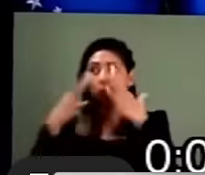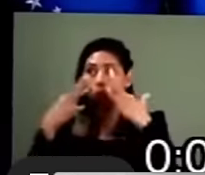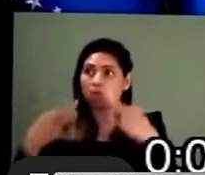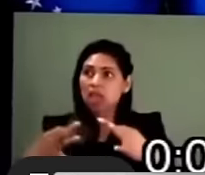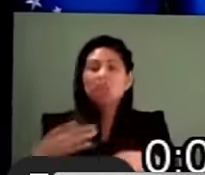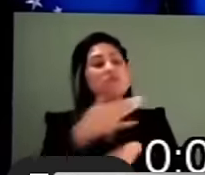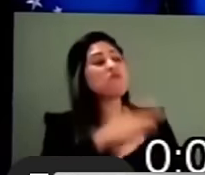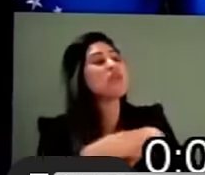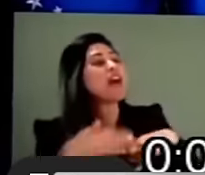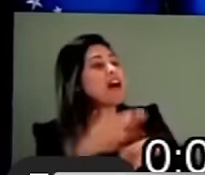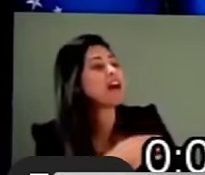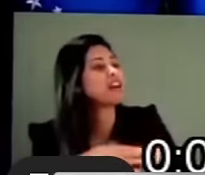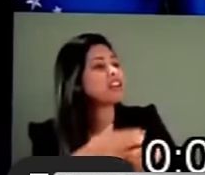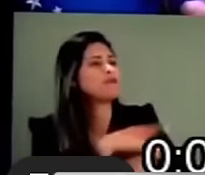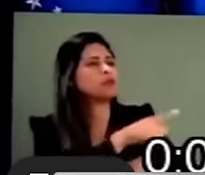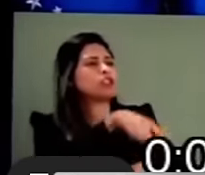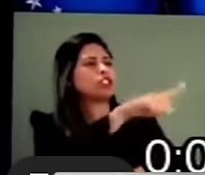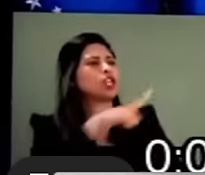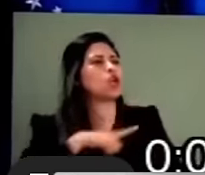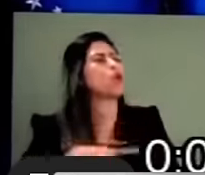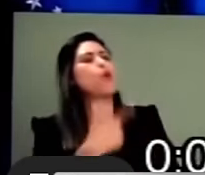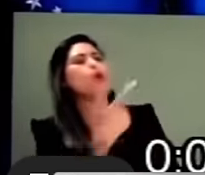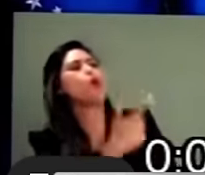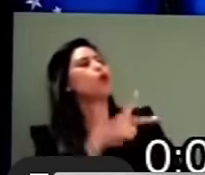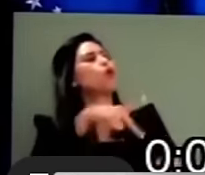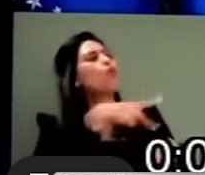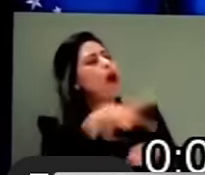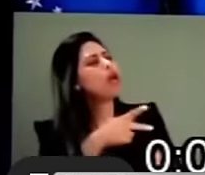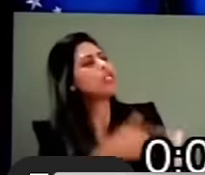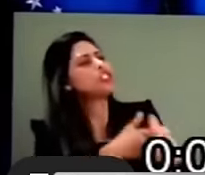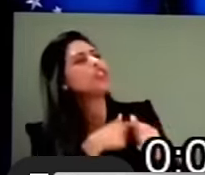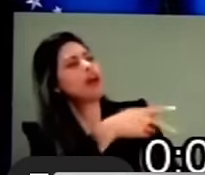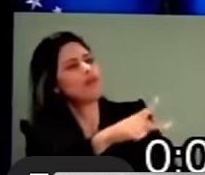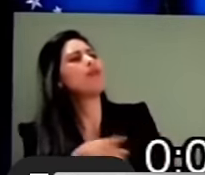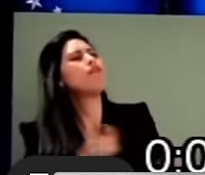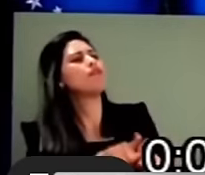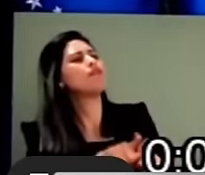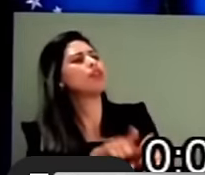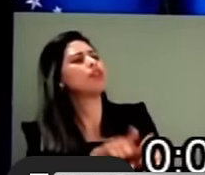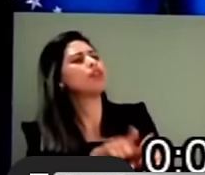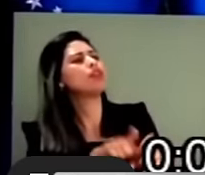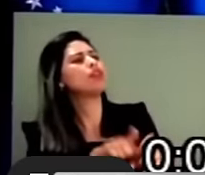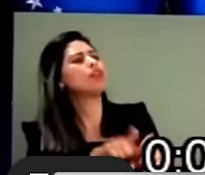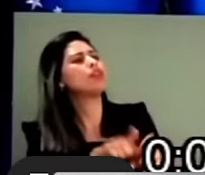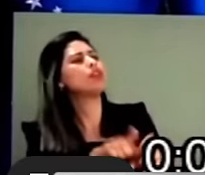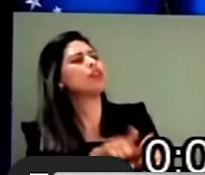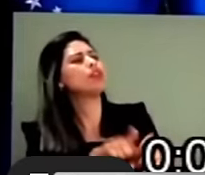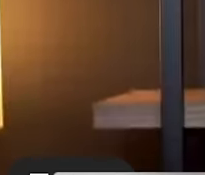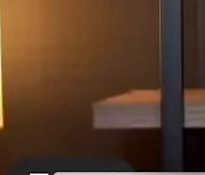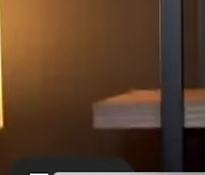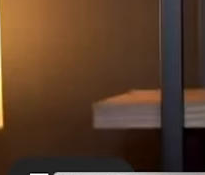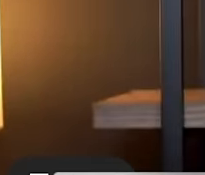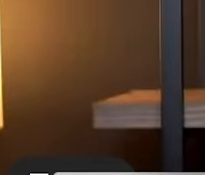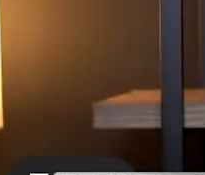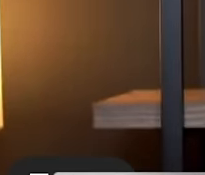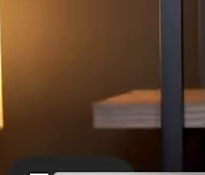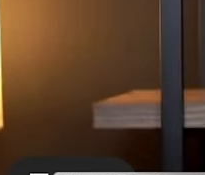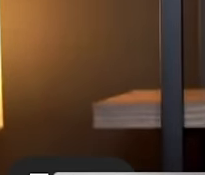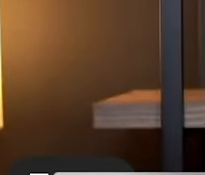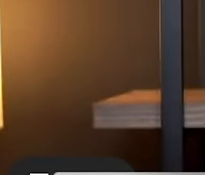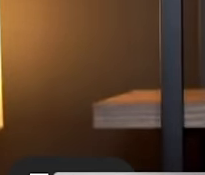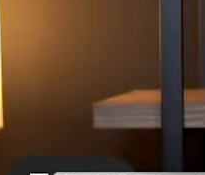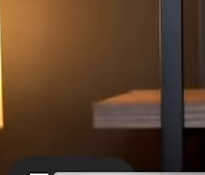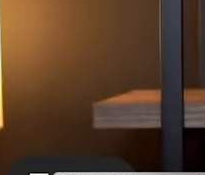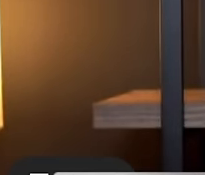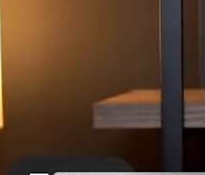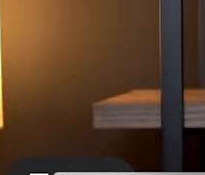que tem para esses países devedores, tem a Minas Gerais. Queria chamar a atenção aqui também, gente. Agora, pessoal, ele vai entrar num